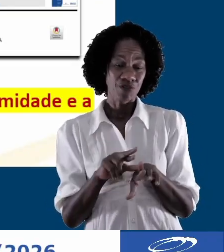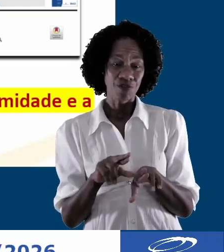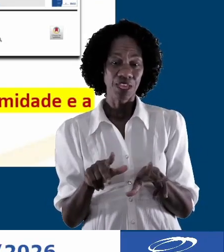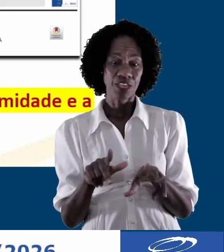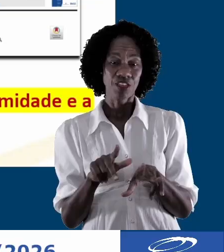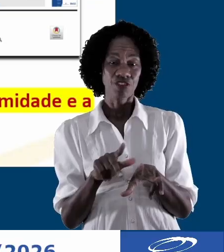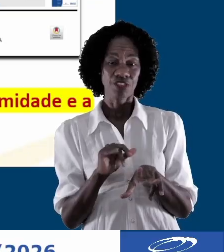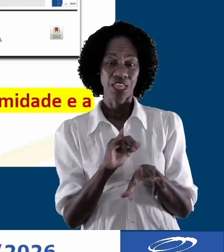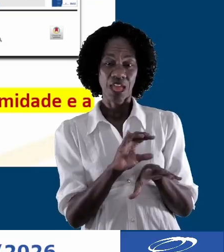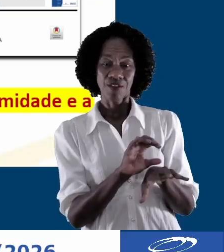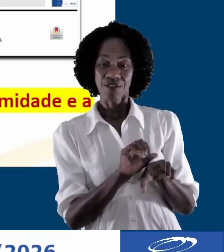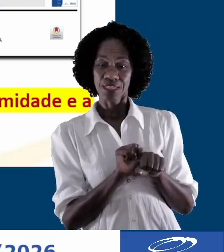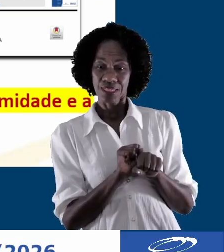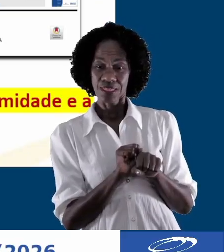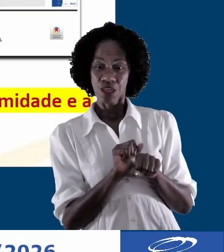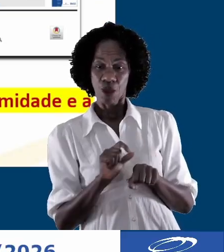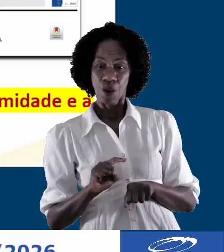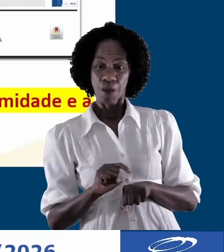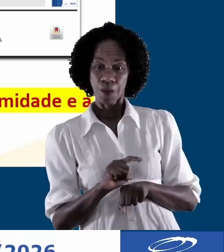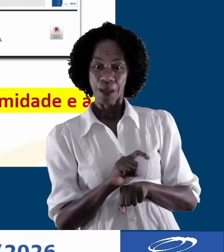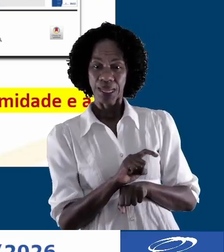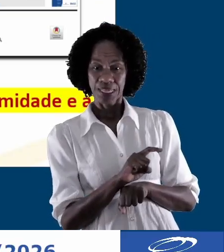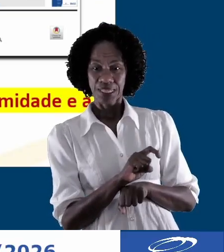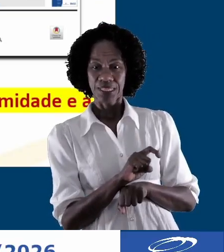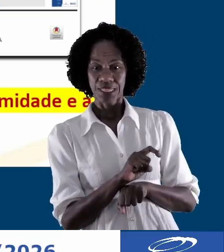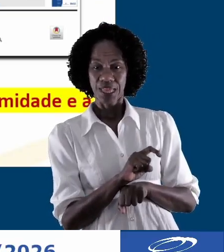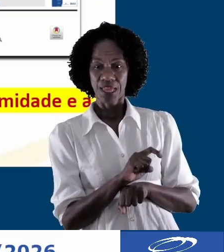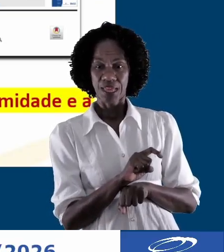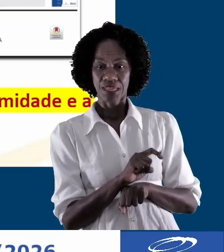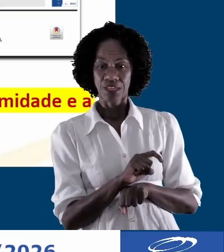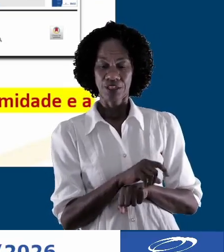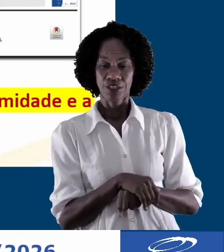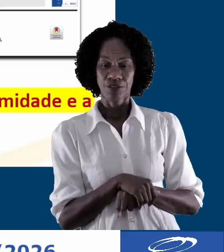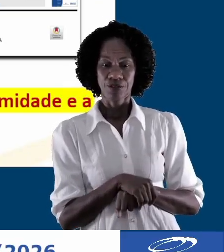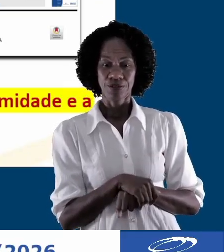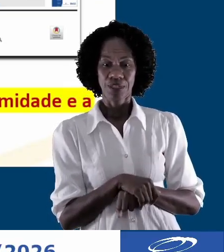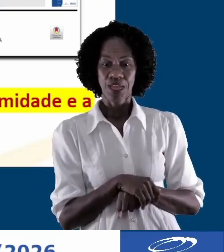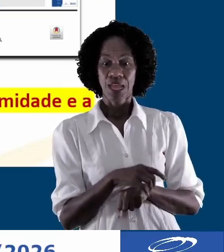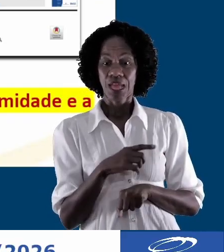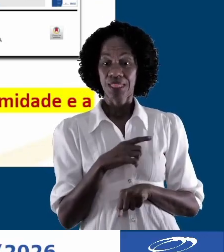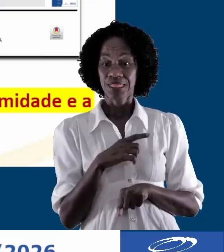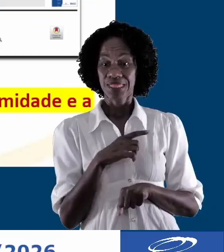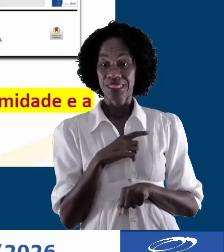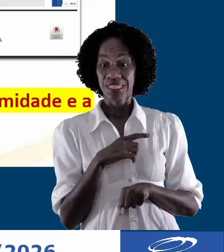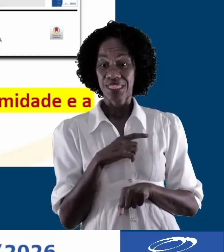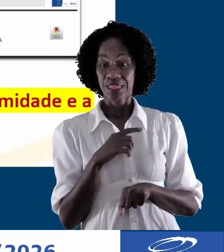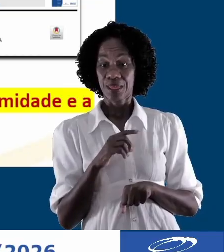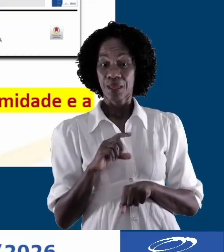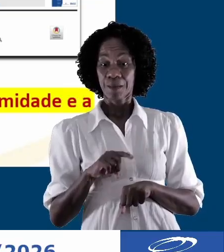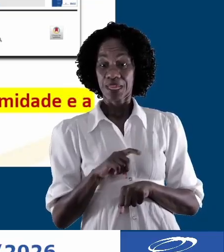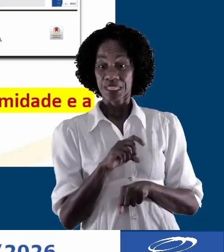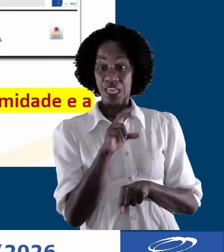por bactérias comuns, piogênicas. A tendência a formar biofilme no micobactério ela é menor. Isso é um